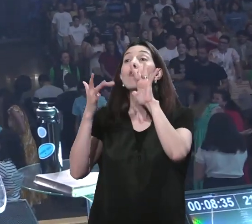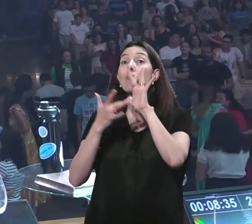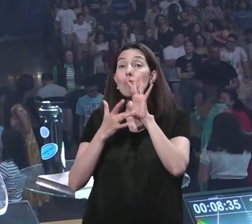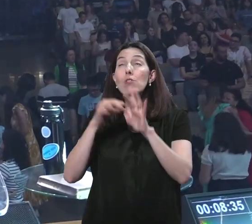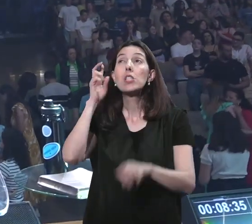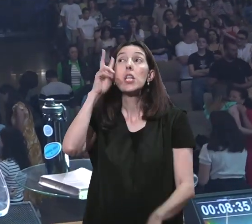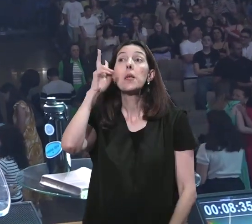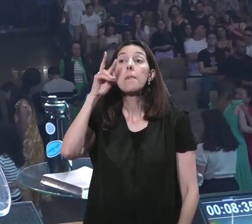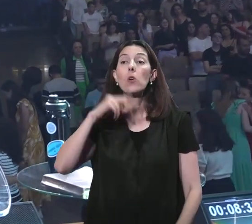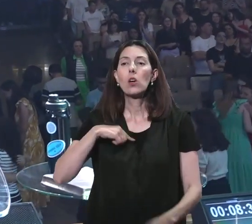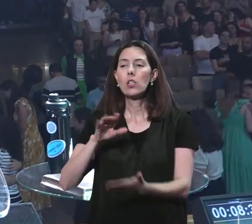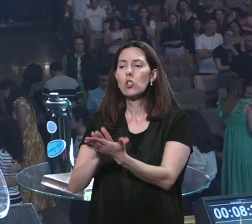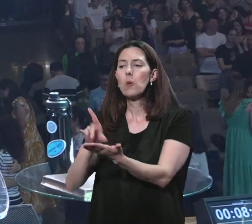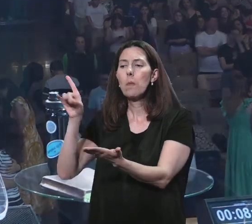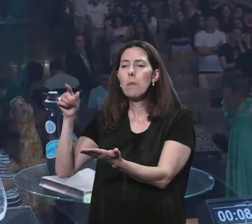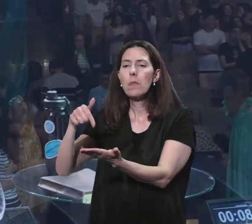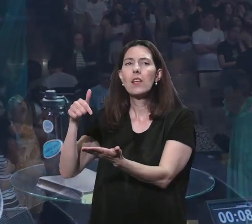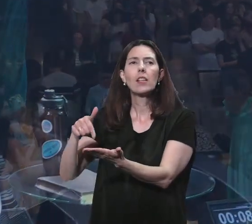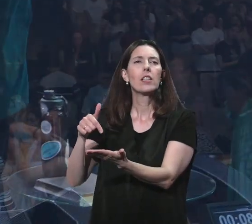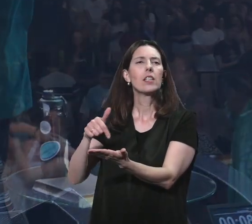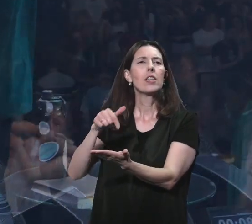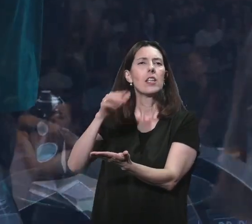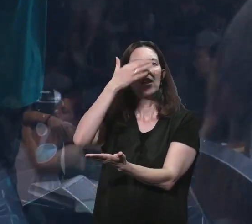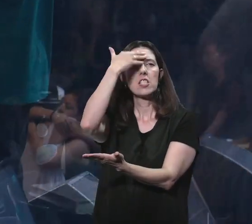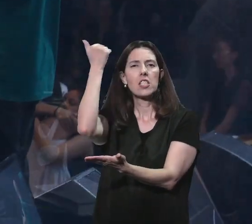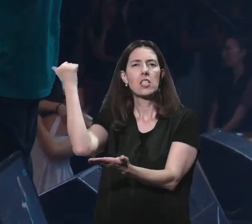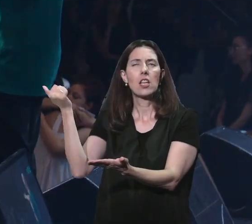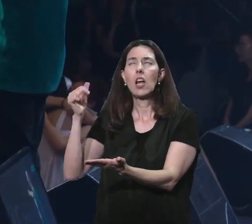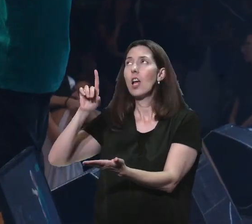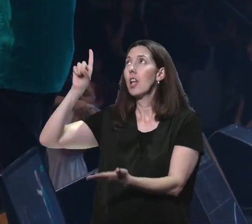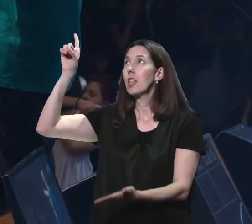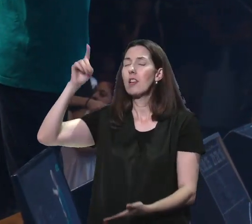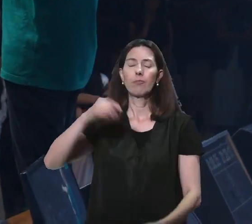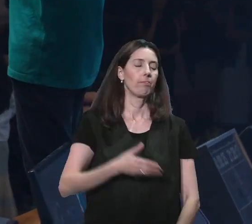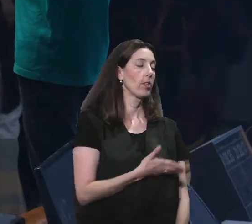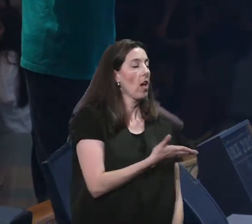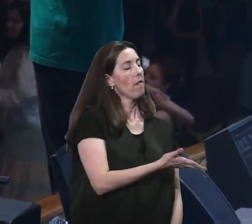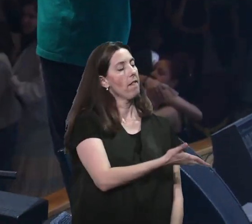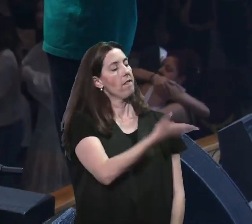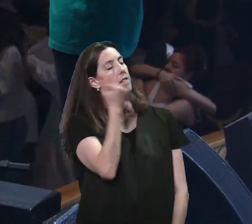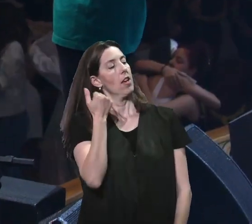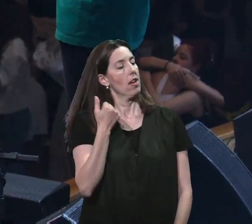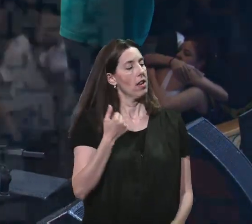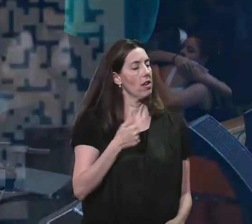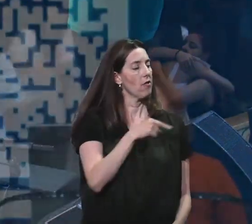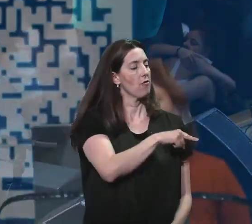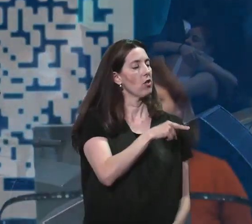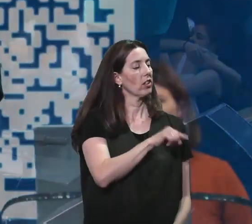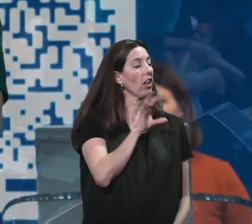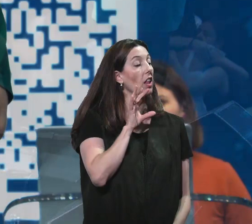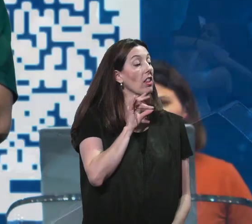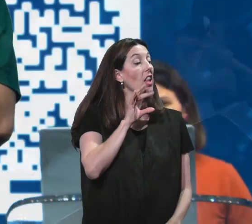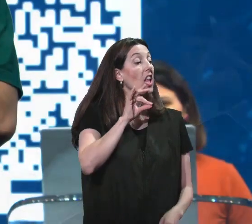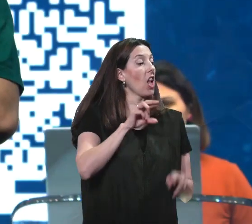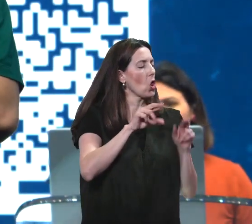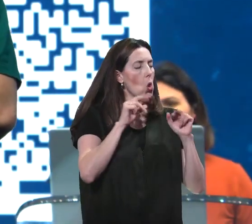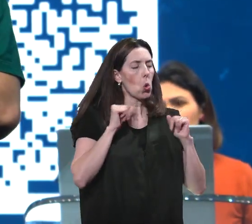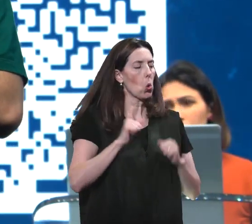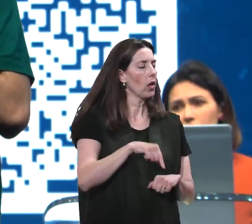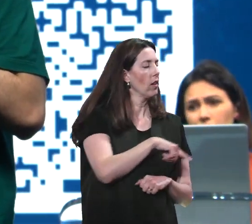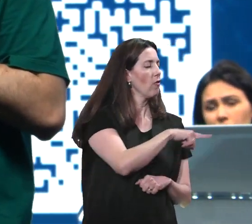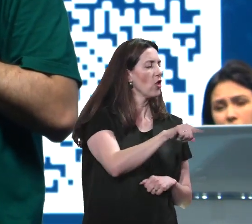Bíblia que estava lá esquecida. E Deus falou: venha beber da água e você nunca mais terá sede. Para de beber